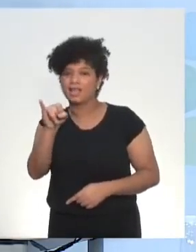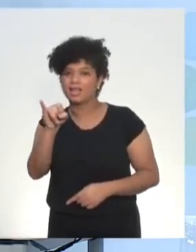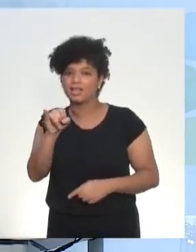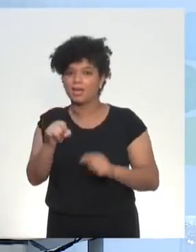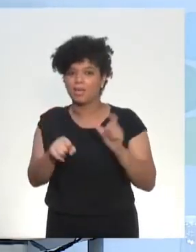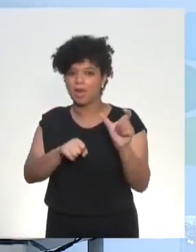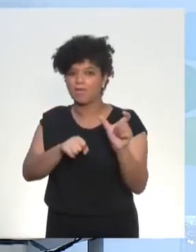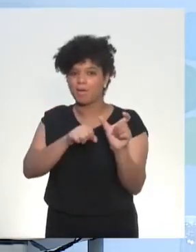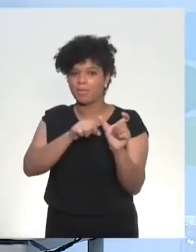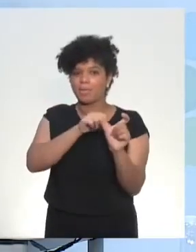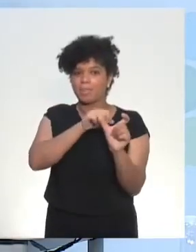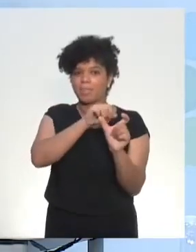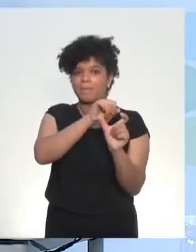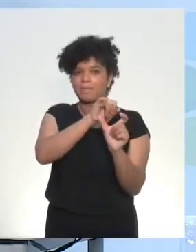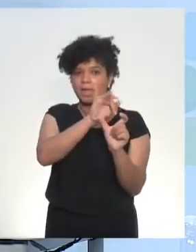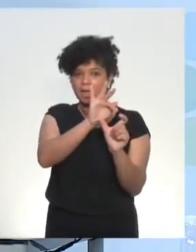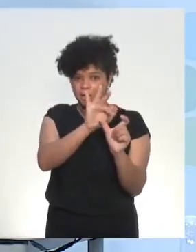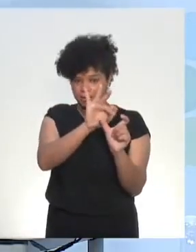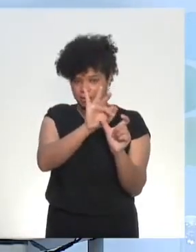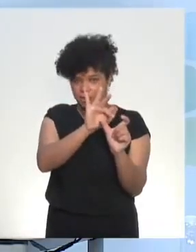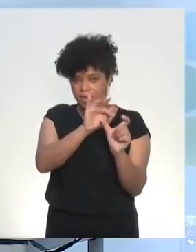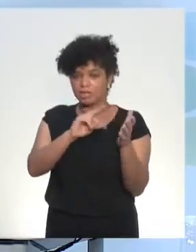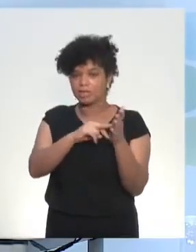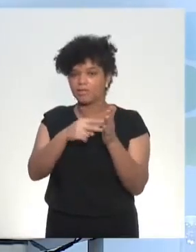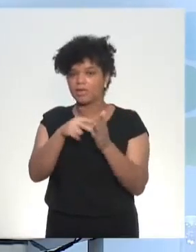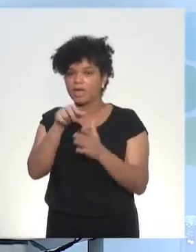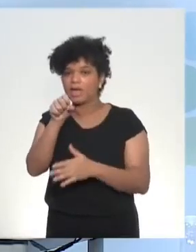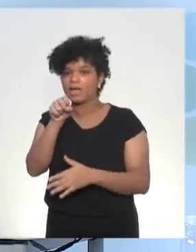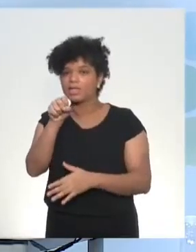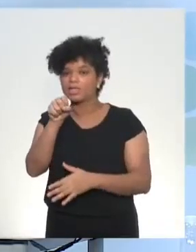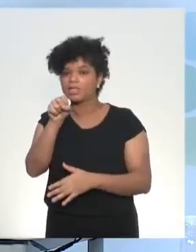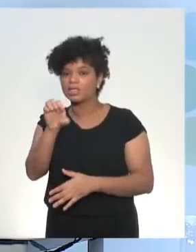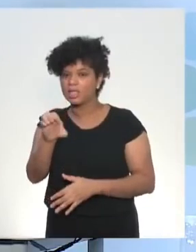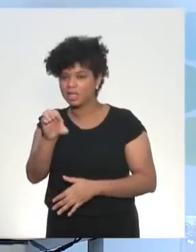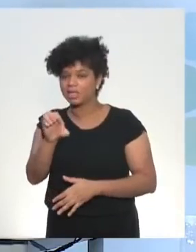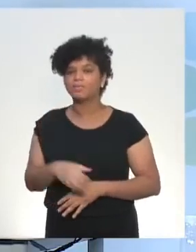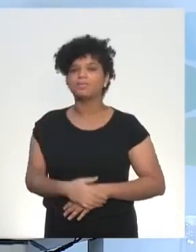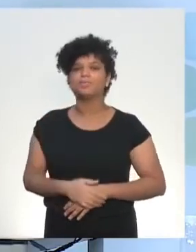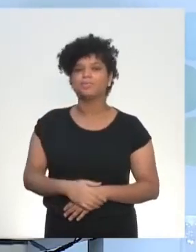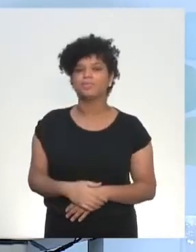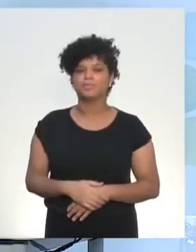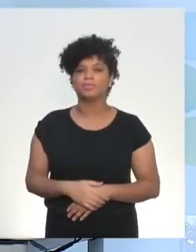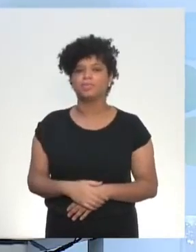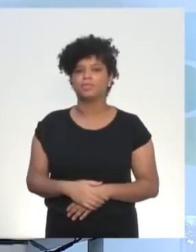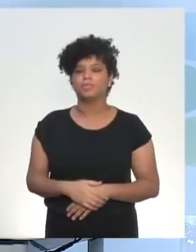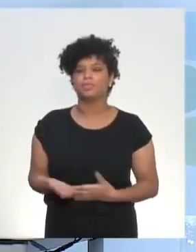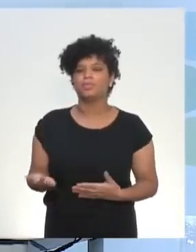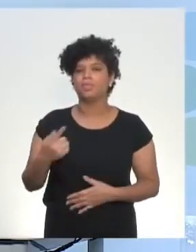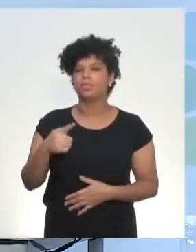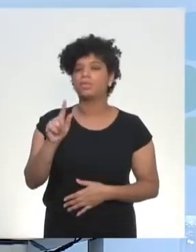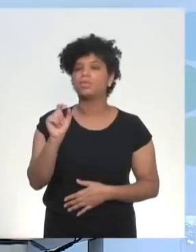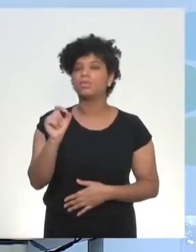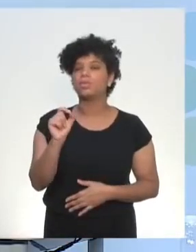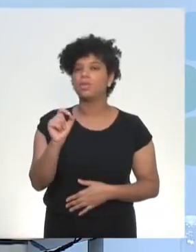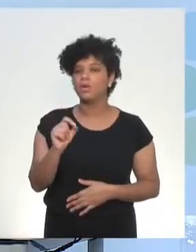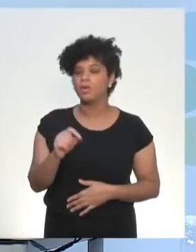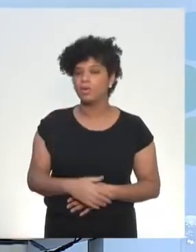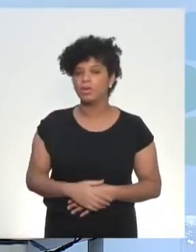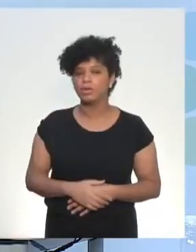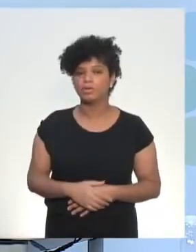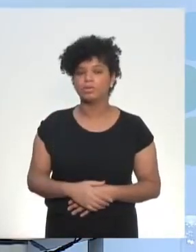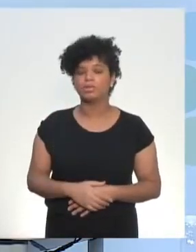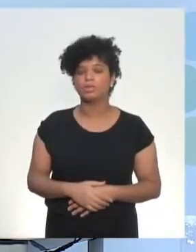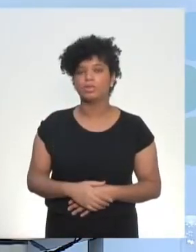você vê alguma frase que tem esse ifzinho aqui, é o se, tá? Vamos lá. Bom, e aí tem a última parte aqui, né, que é a questão,